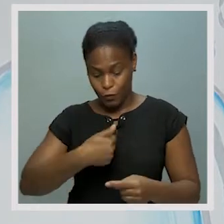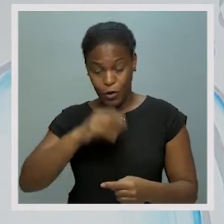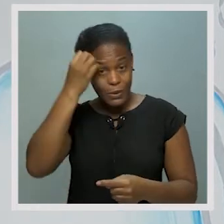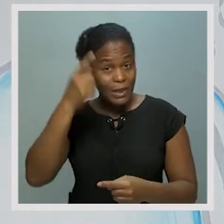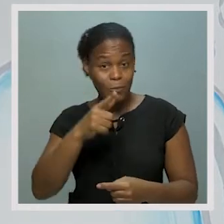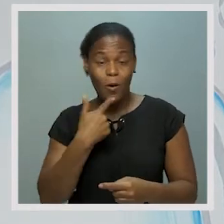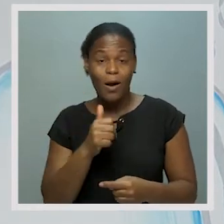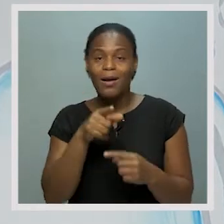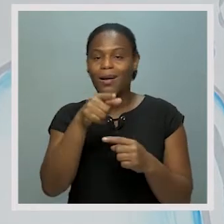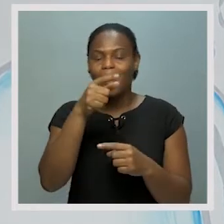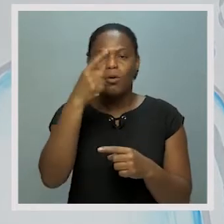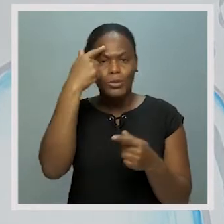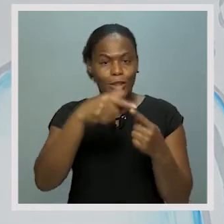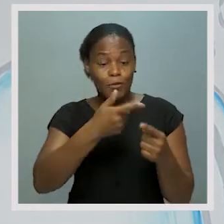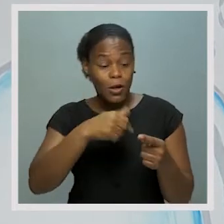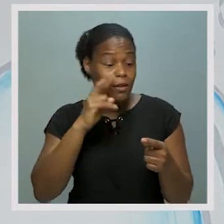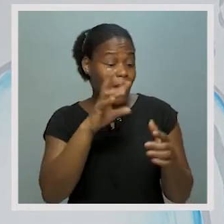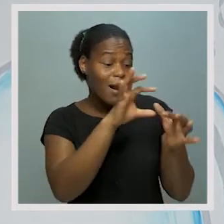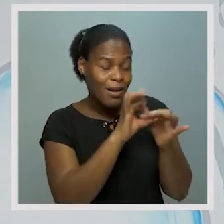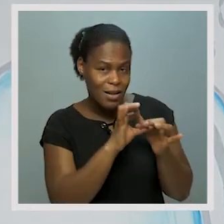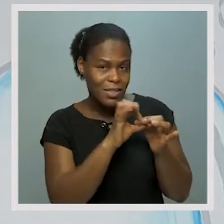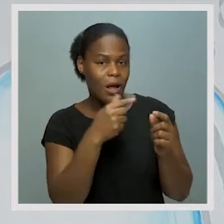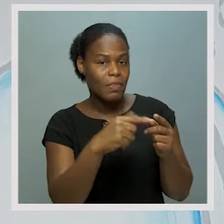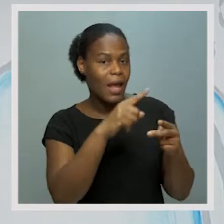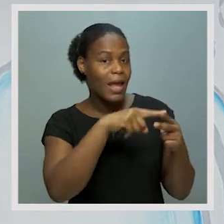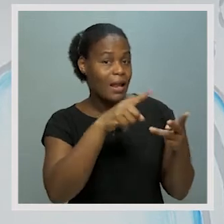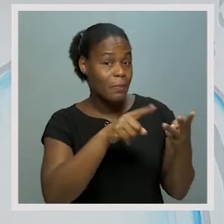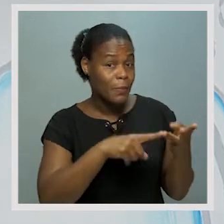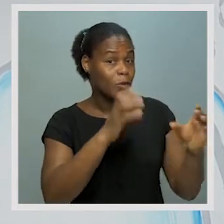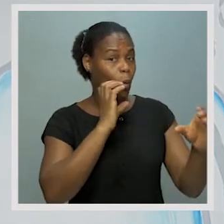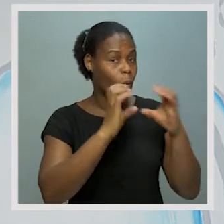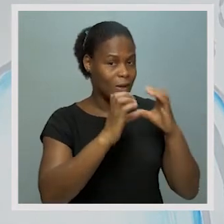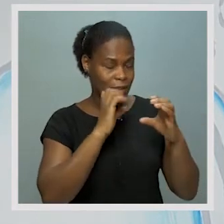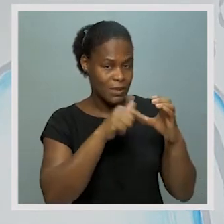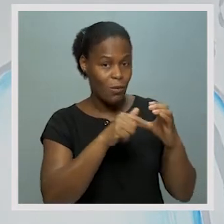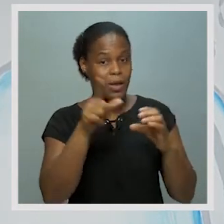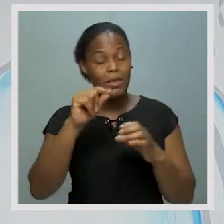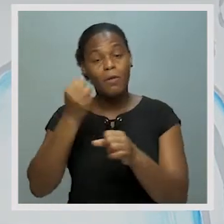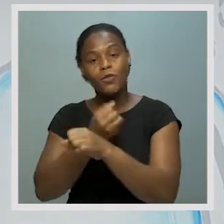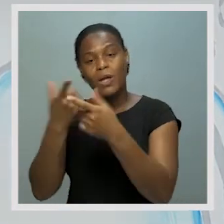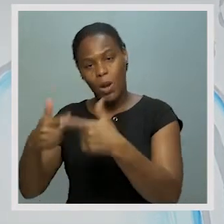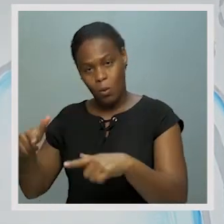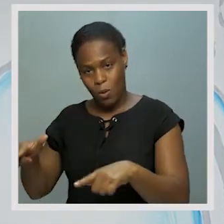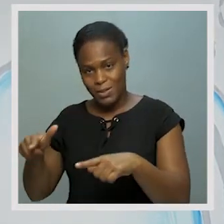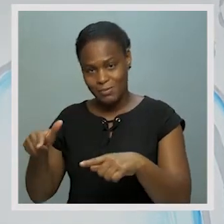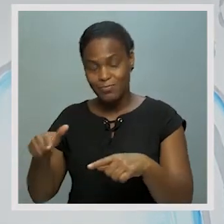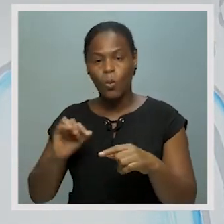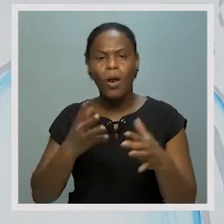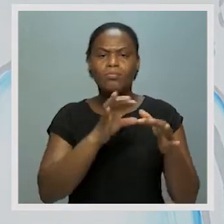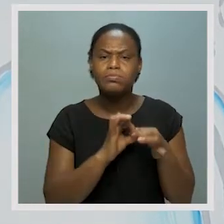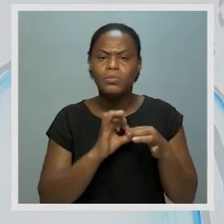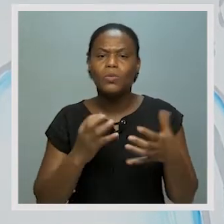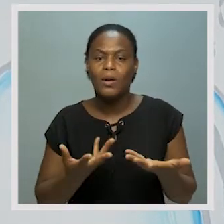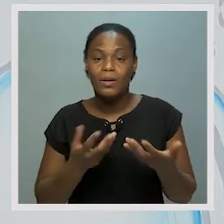objetivo é tentar ver a ligação, a relação que existe entre os elementos da comunicação e as funções de linguagem.